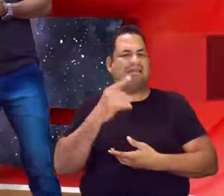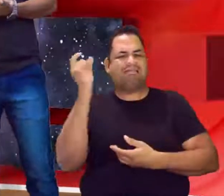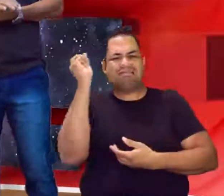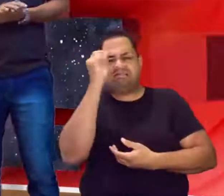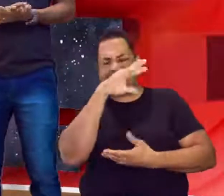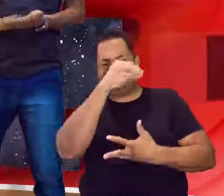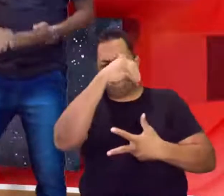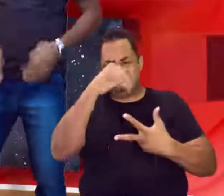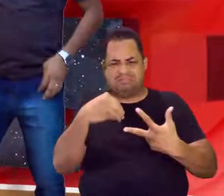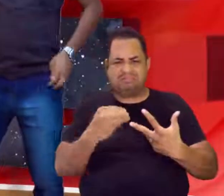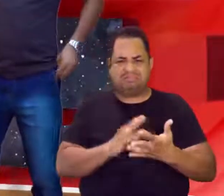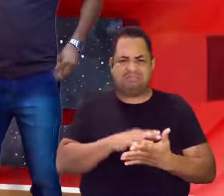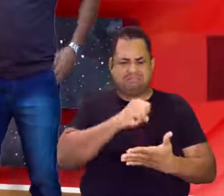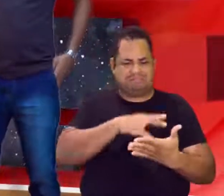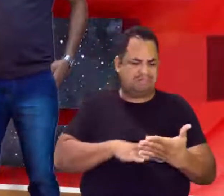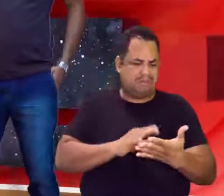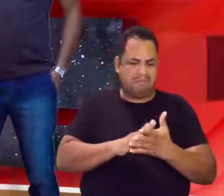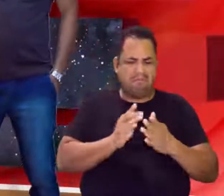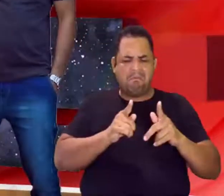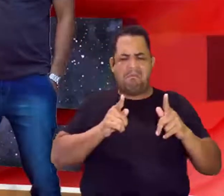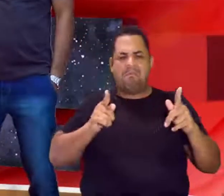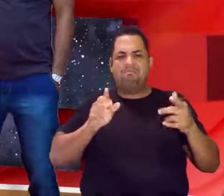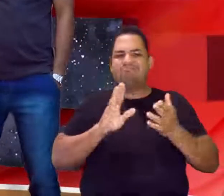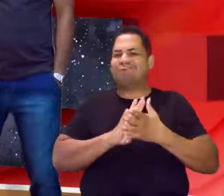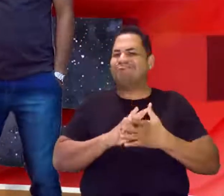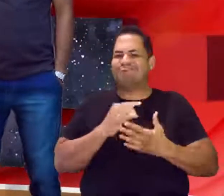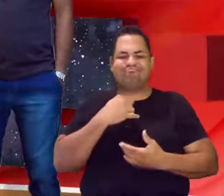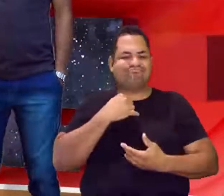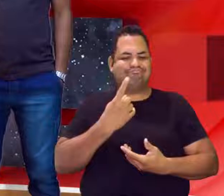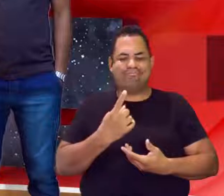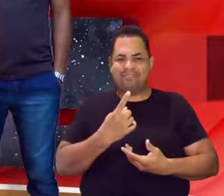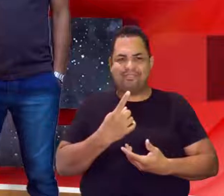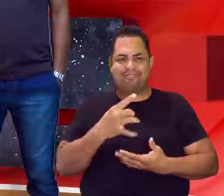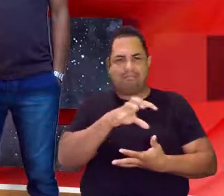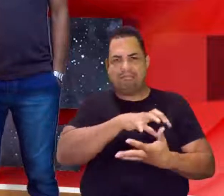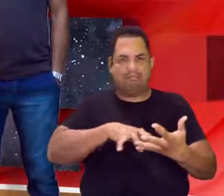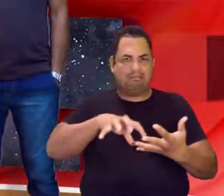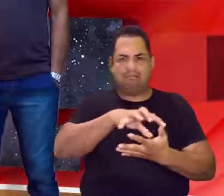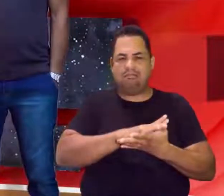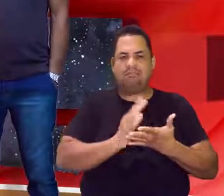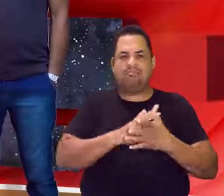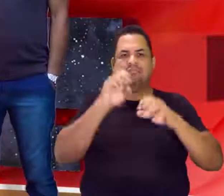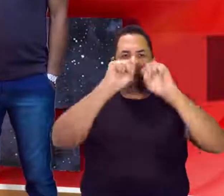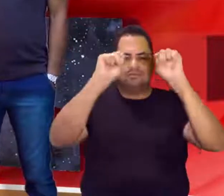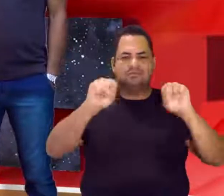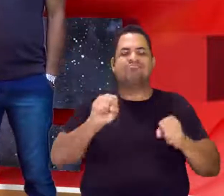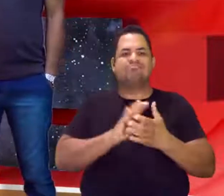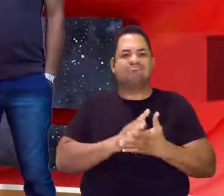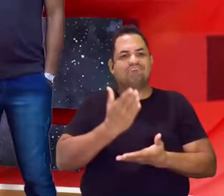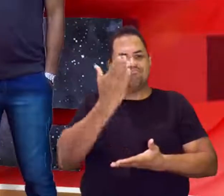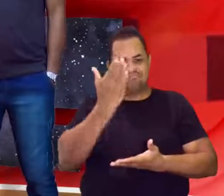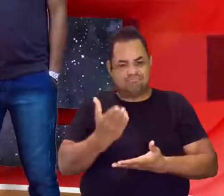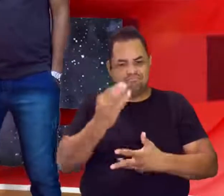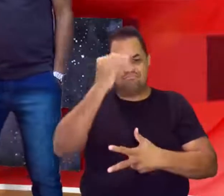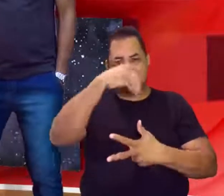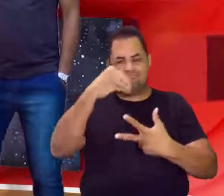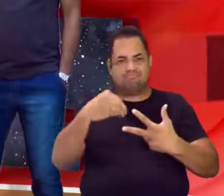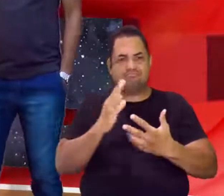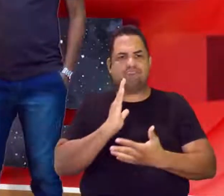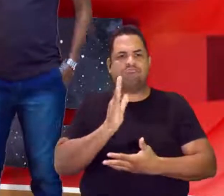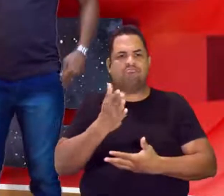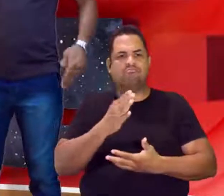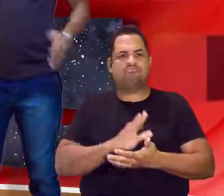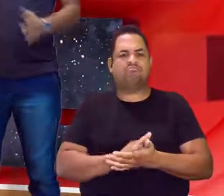difícil, essas questões são muito longas, não adianta ficar revoltado, gente. O sistema é dessa forma, né? O Enem já vem dessa